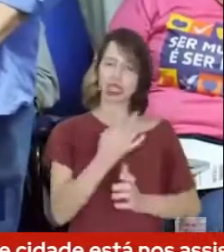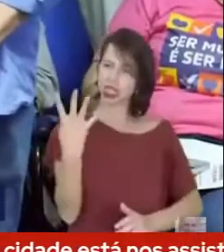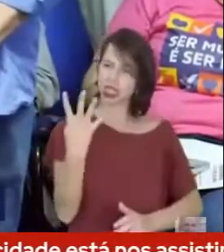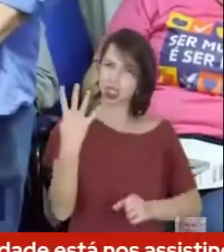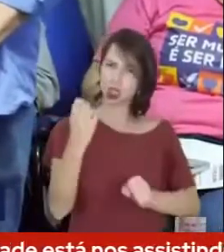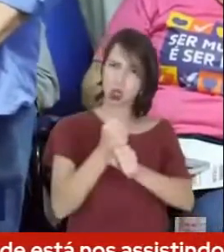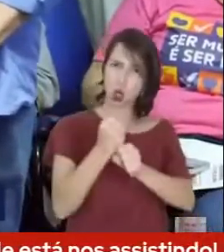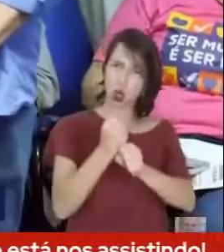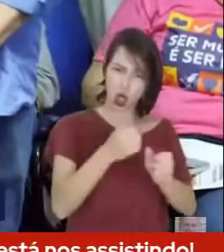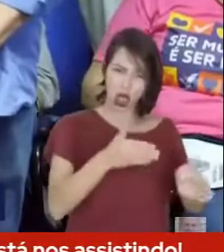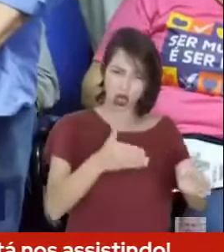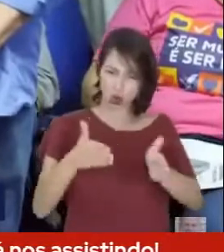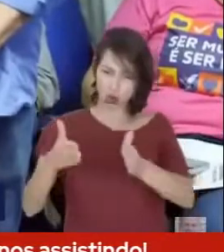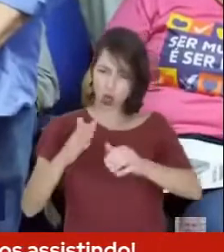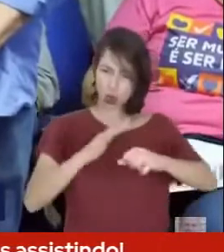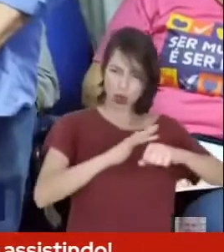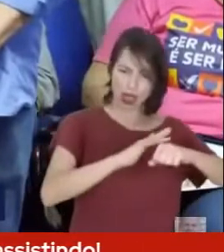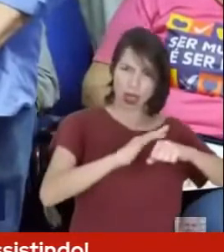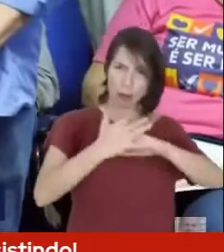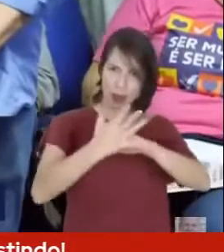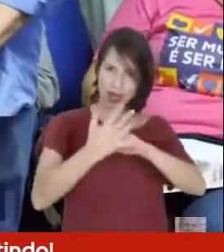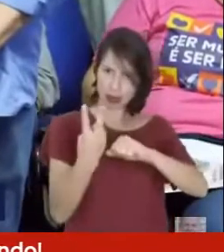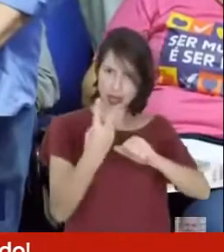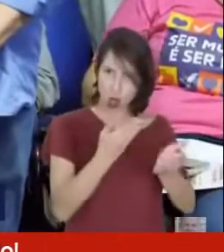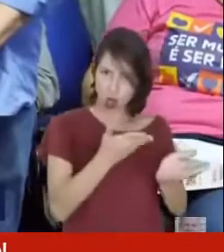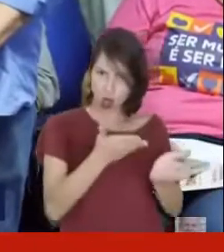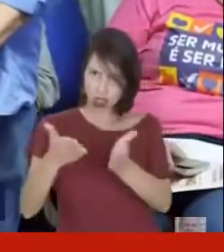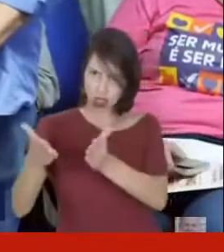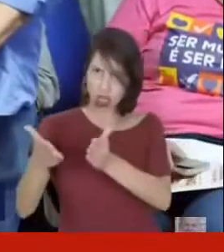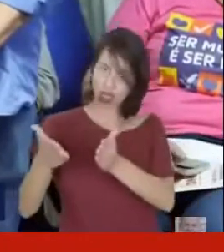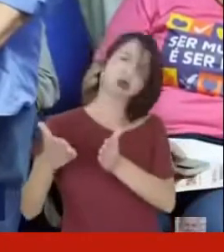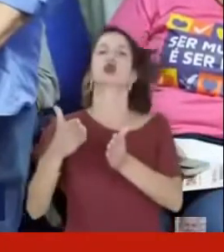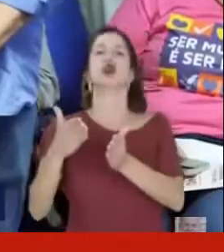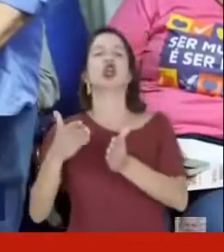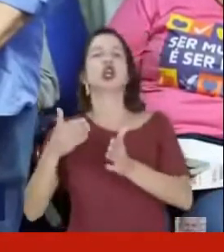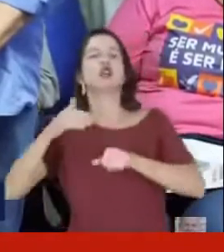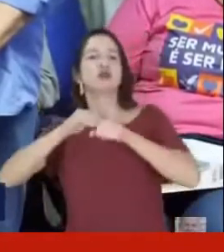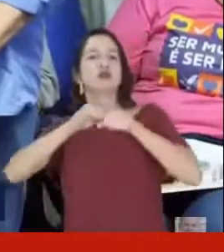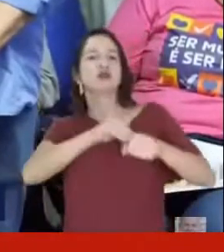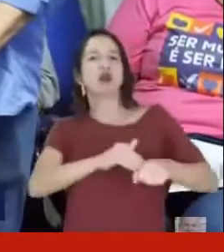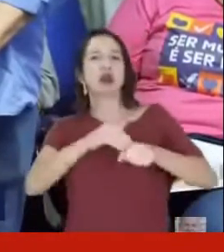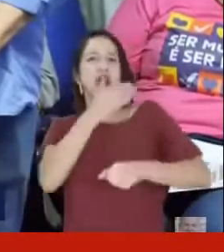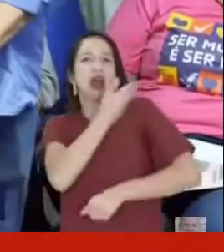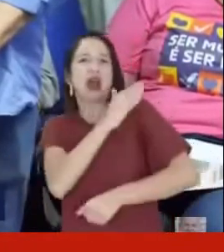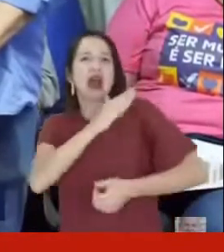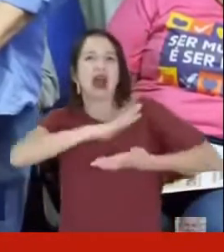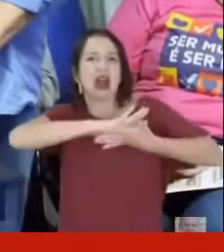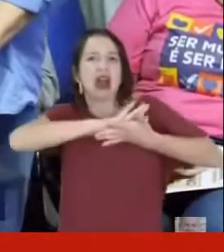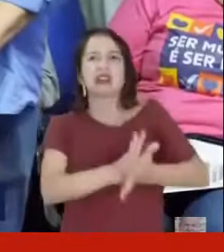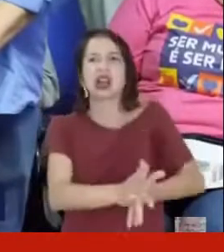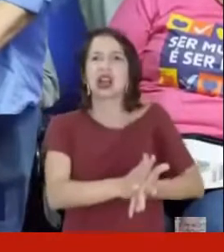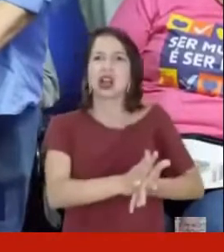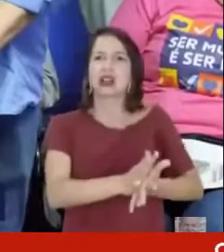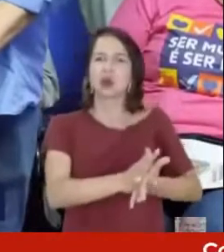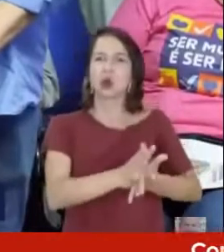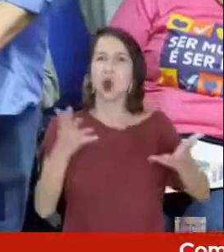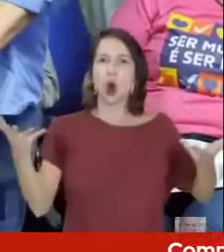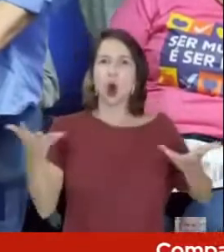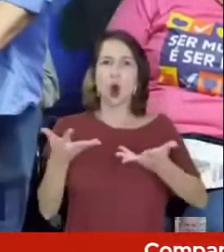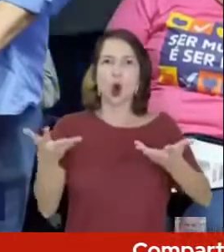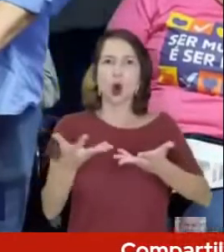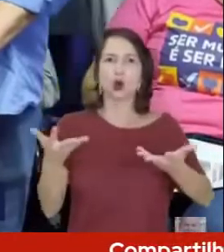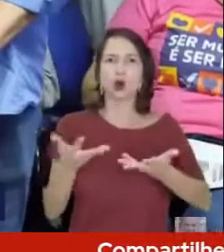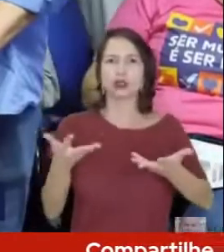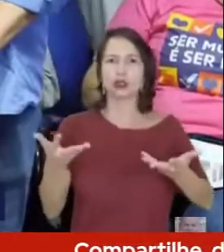milhões e milhões de brasileiros que perderam o desemprego estão morando debaixo, nem na favela pode morar mais,